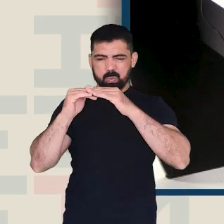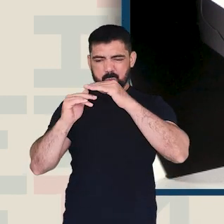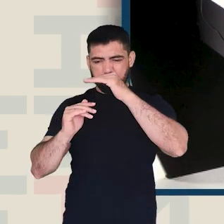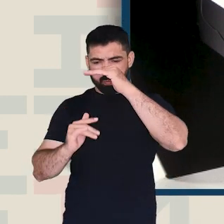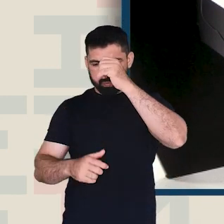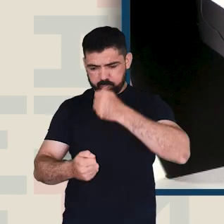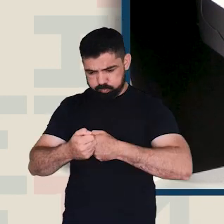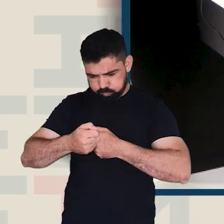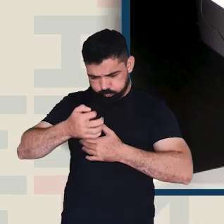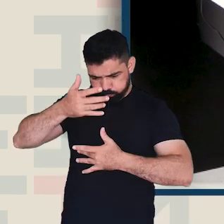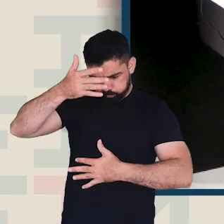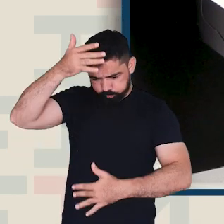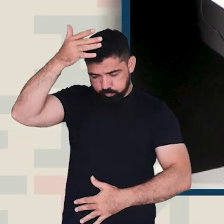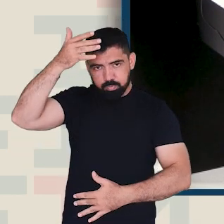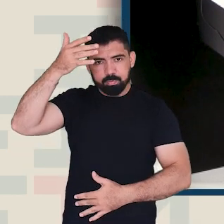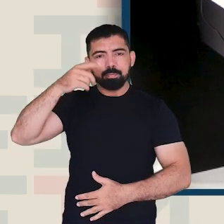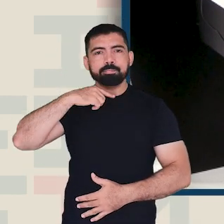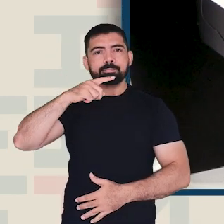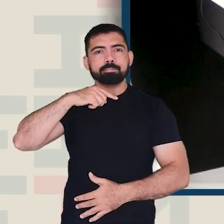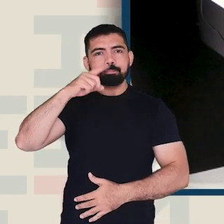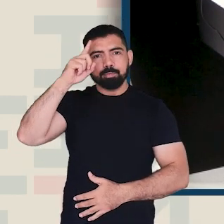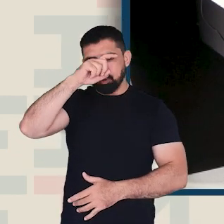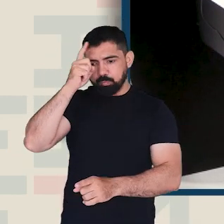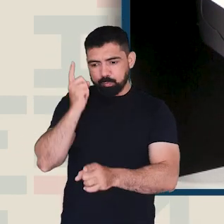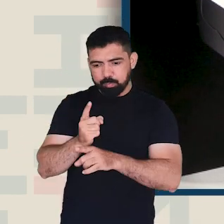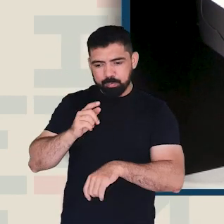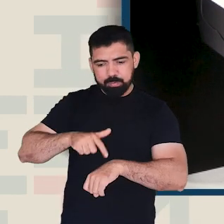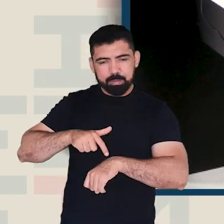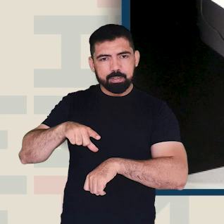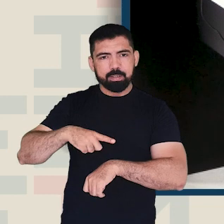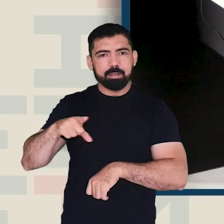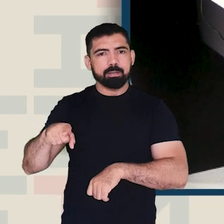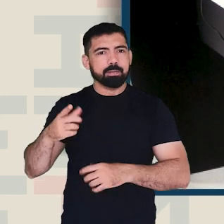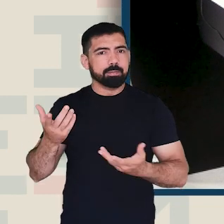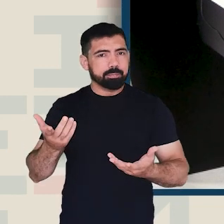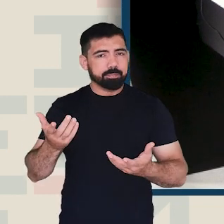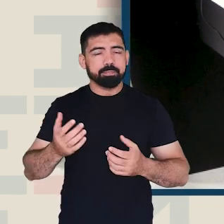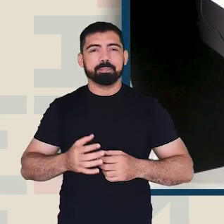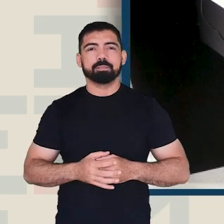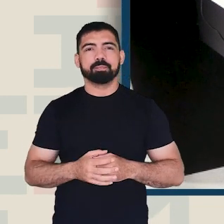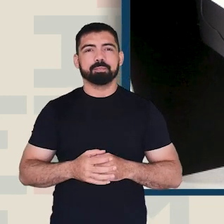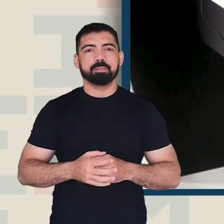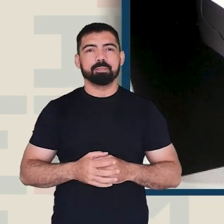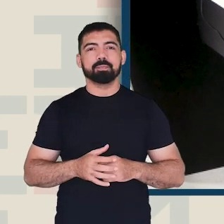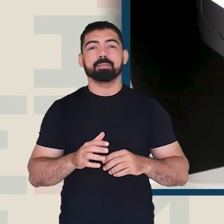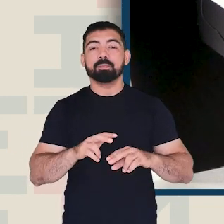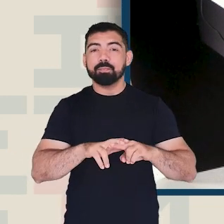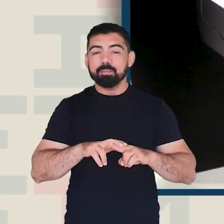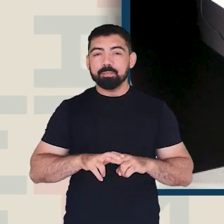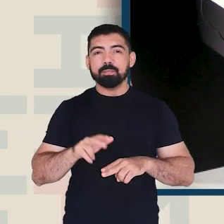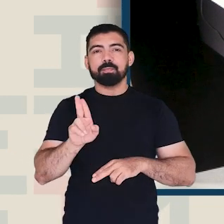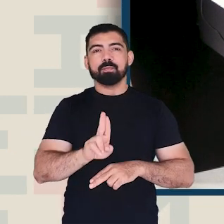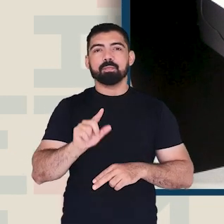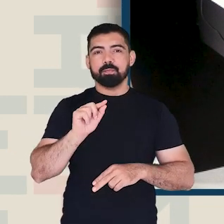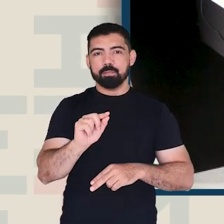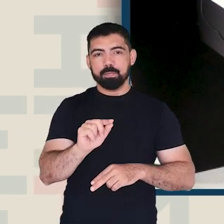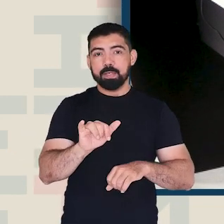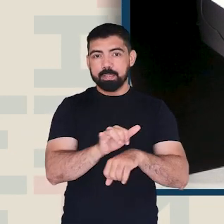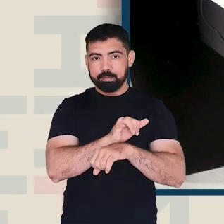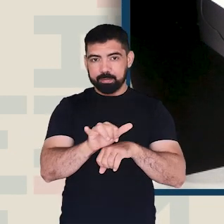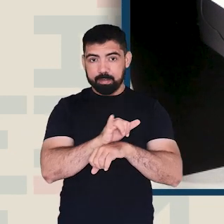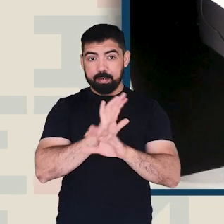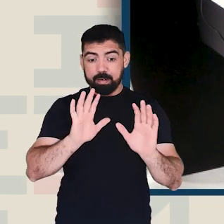tempos numa música, seria ridículo e difícil achar esse compasso específico. Então, para isso, a gente, em vez de contar cada tempo, conta